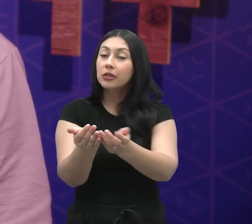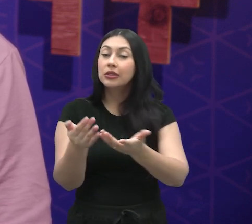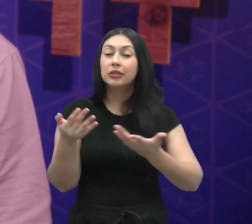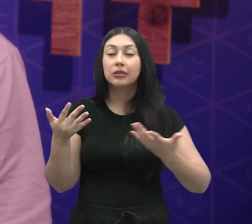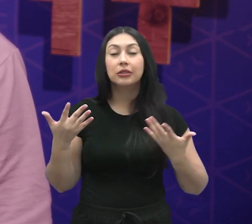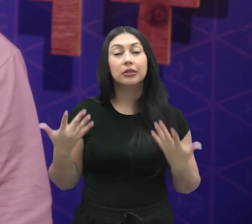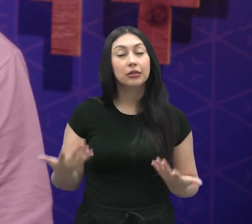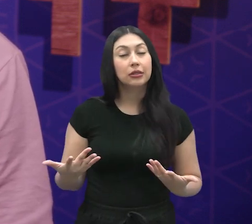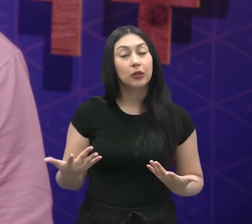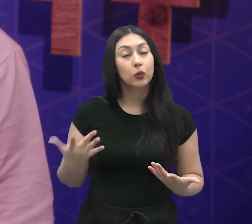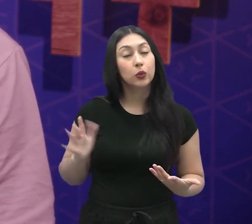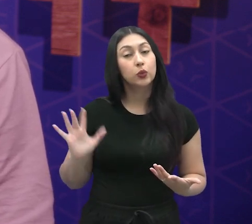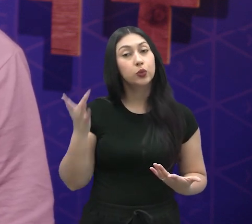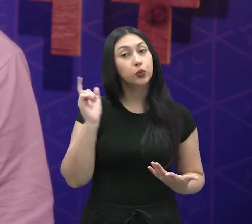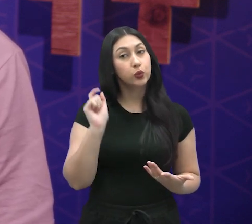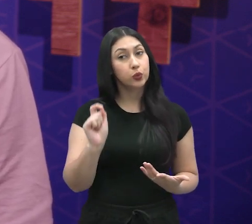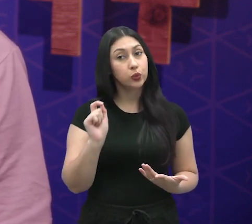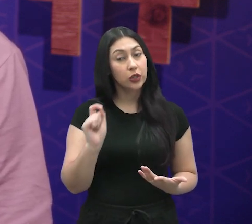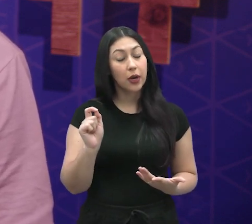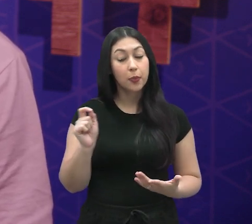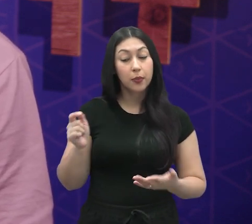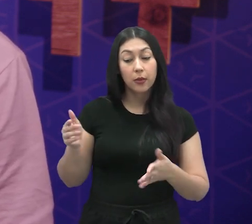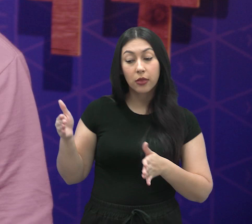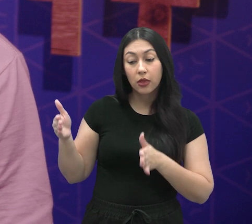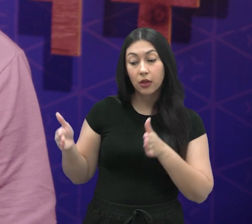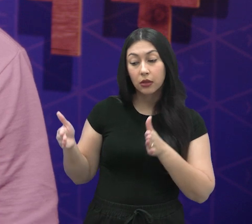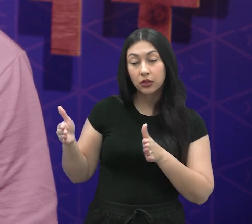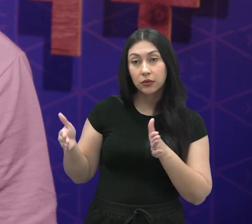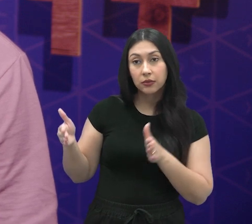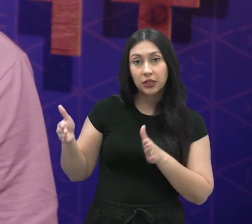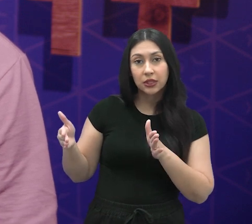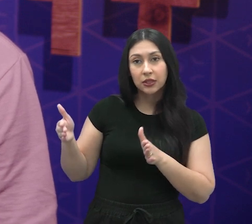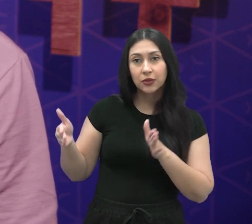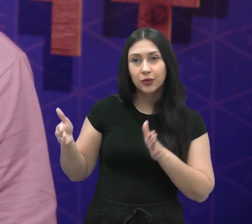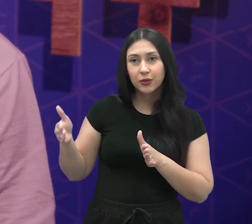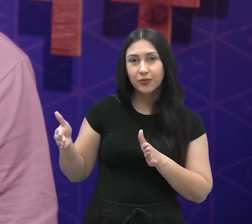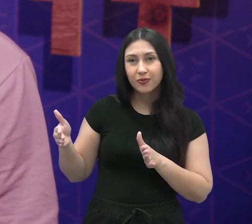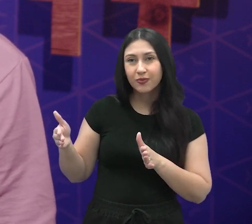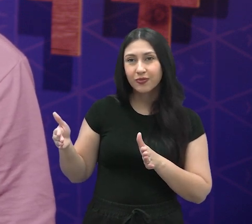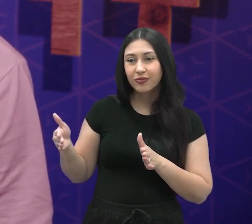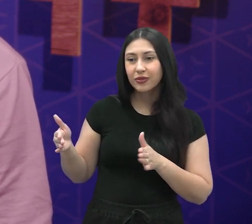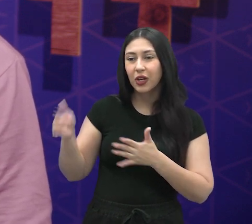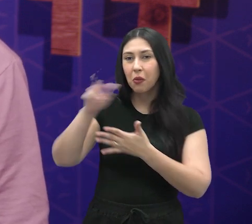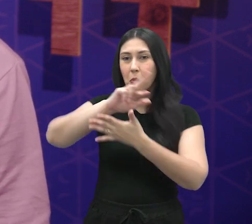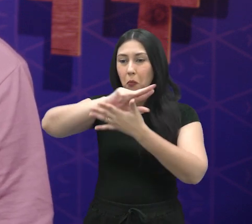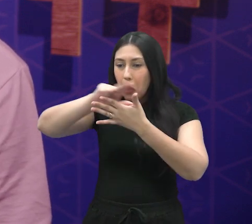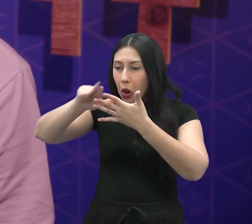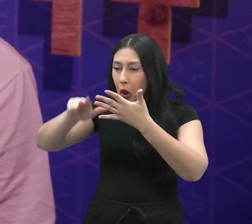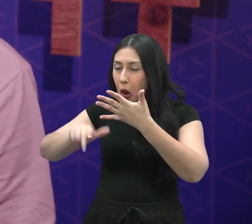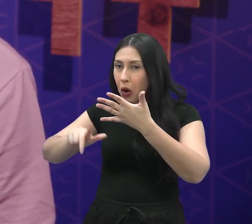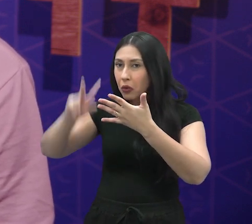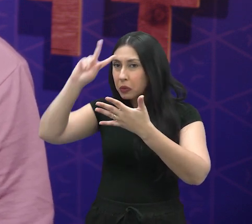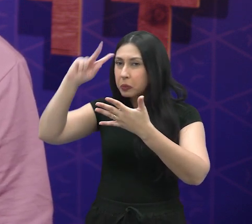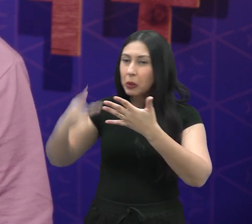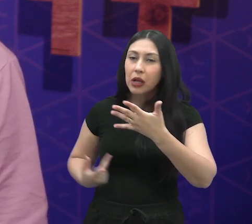aí o que aconteceu é que nesse período a gente acabou com as outras espécies humanas. Então